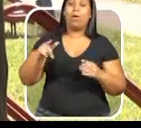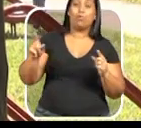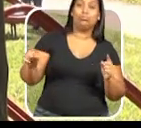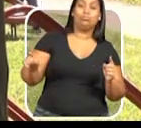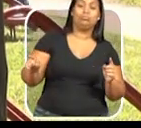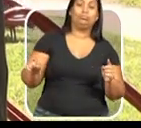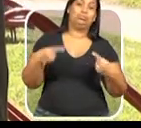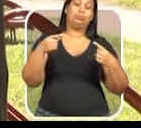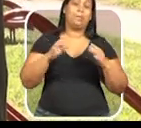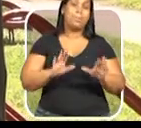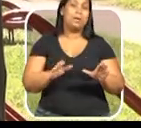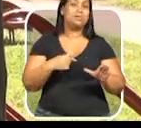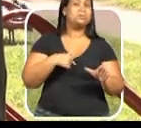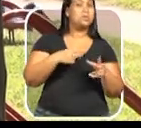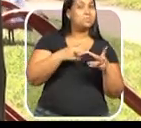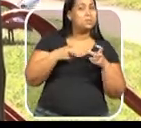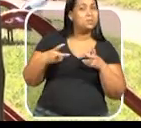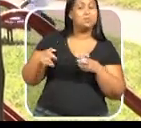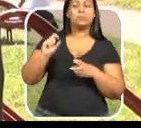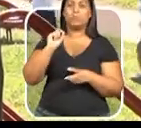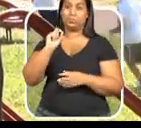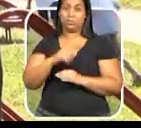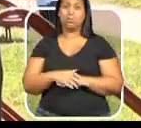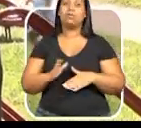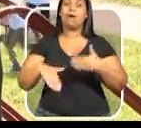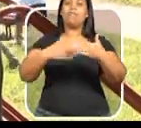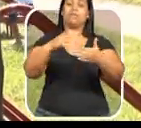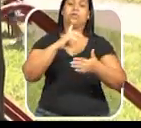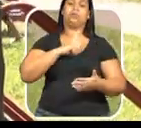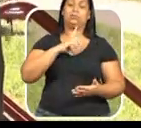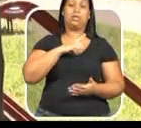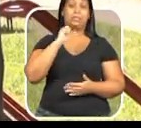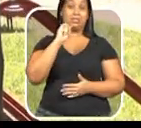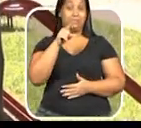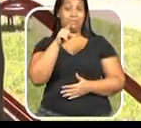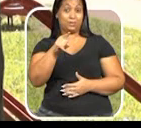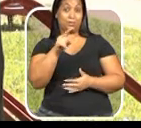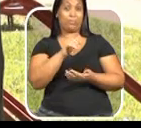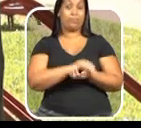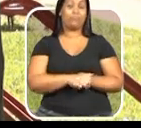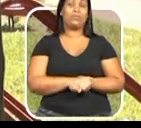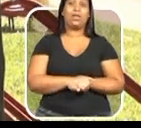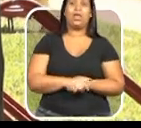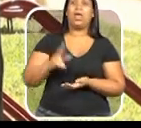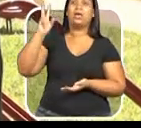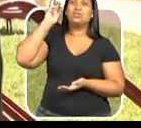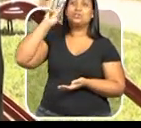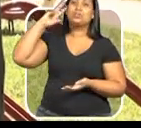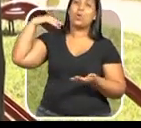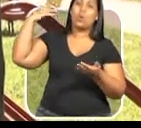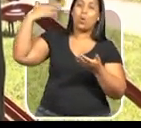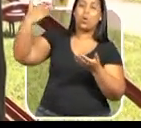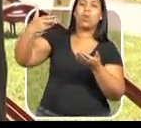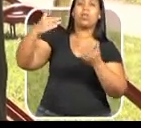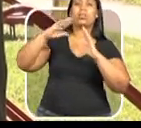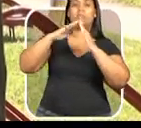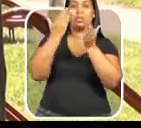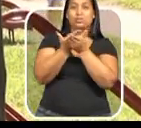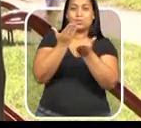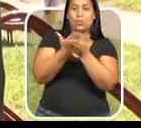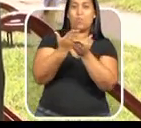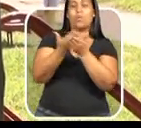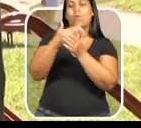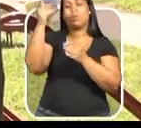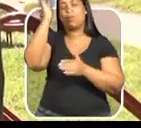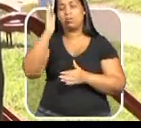desafio. Mas eu vejo que se avança, né? Se você pega a história da escola brasileira, a